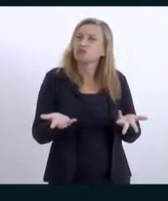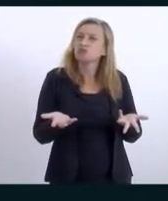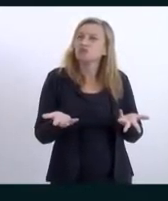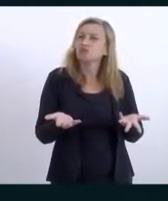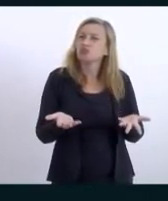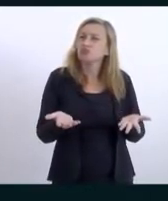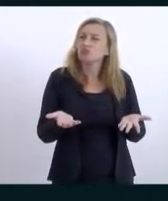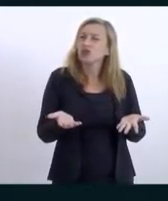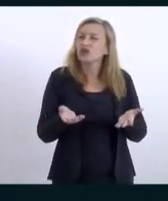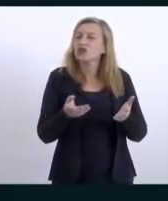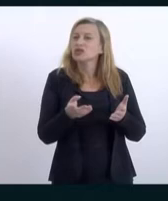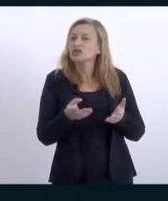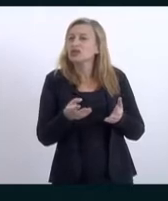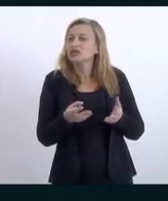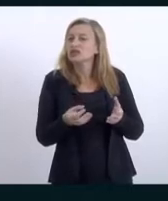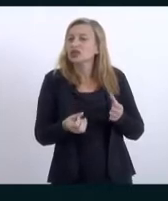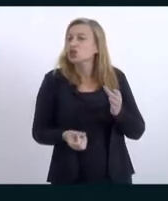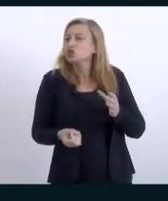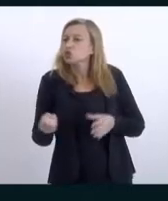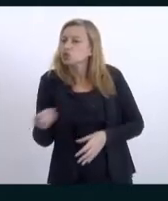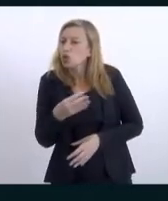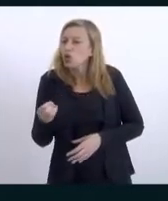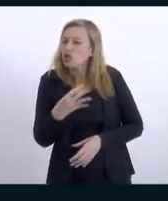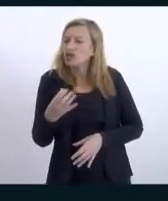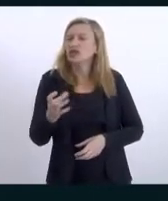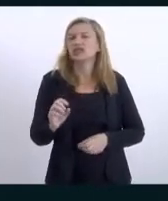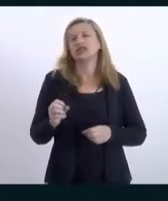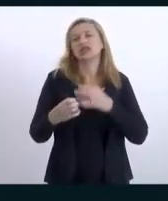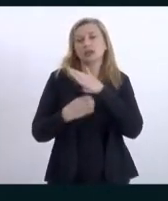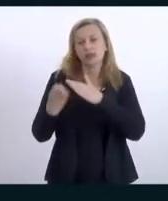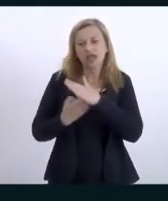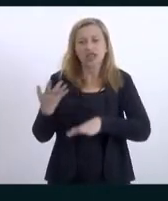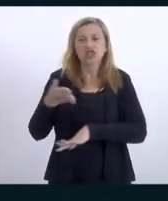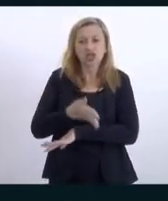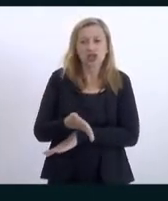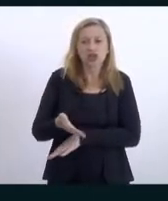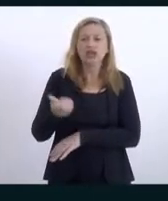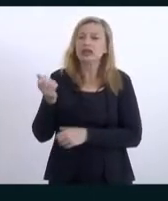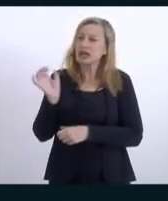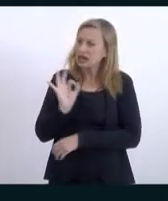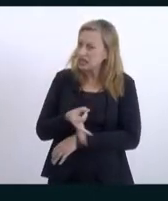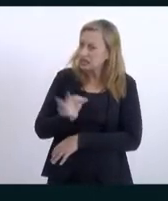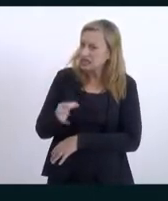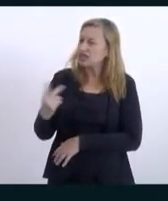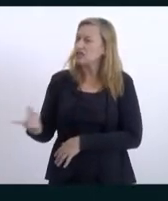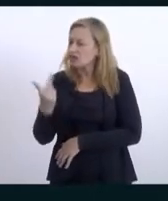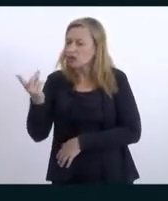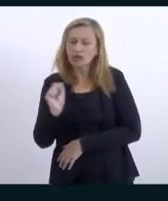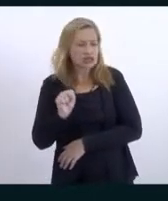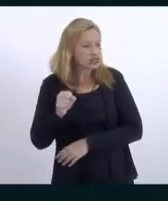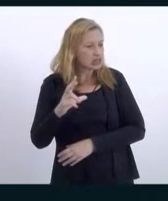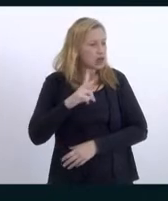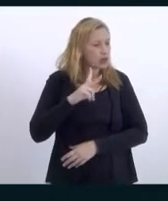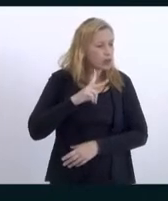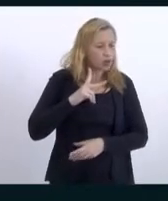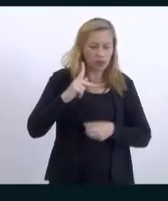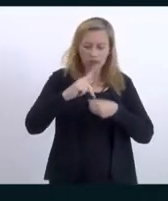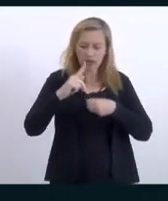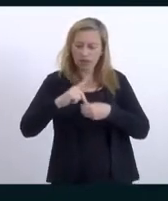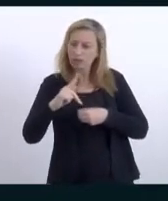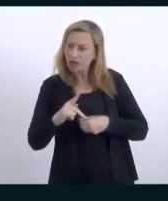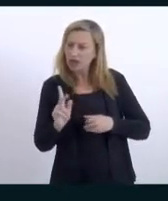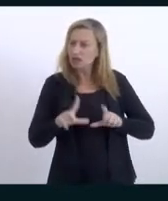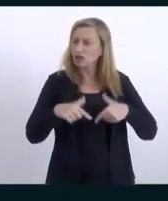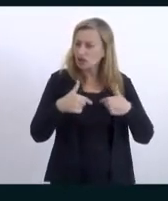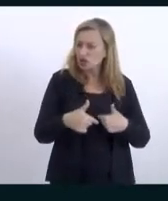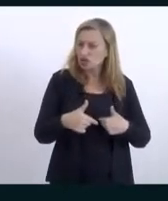essa proliferação de novas empresas, é possível que se valorize, é bem provável. A própria Petrobras está fazendo essa prática, que, ao nosso